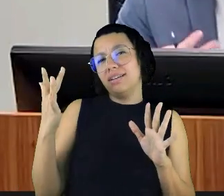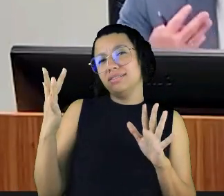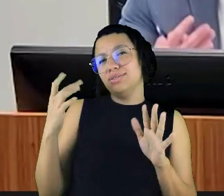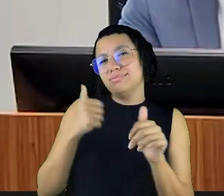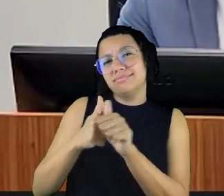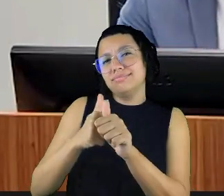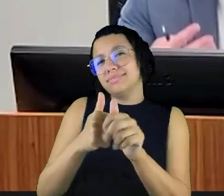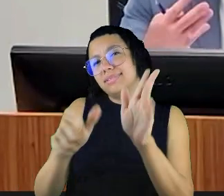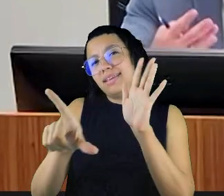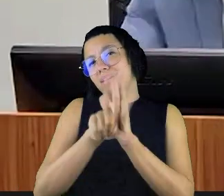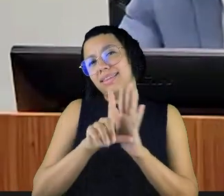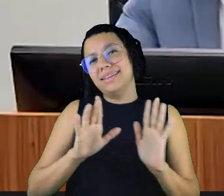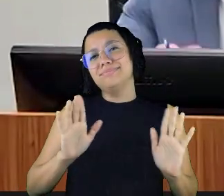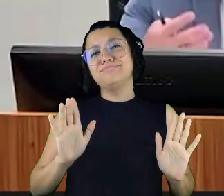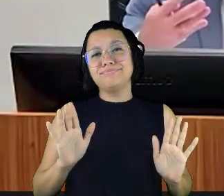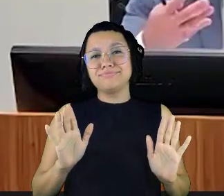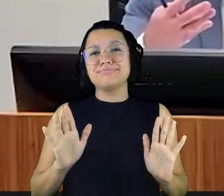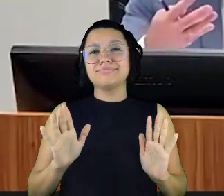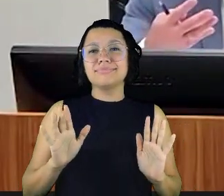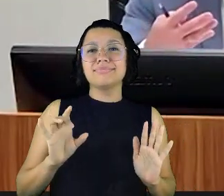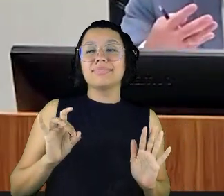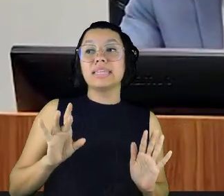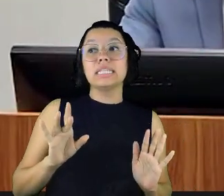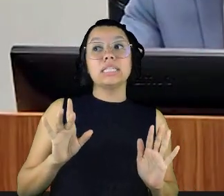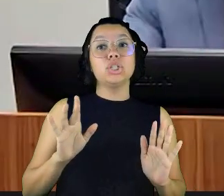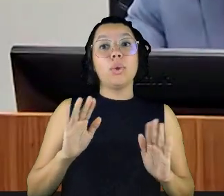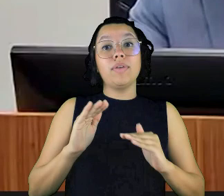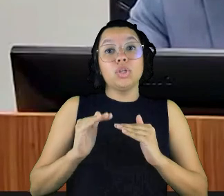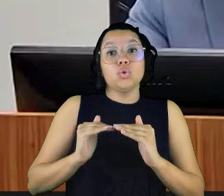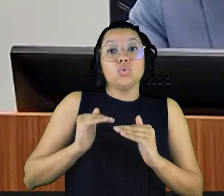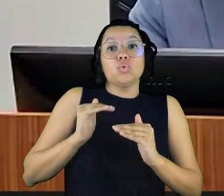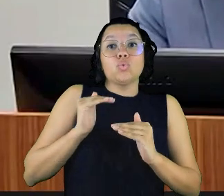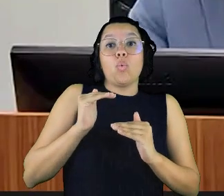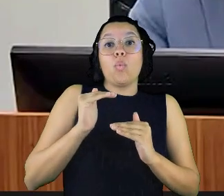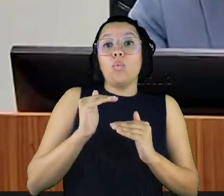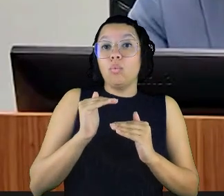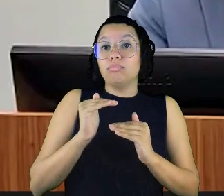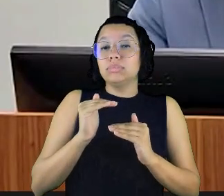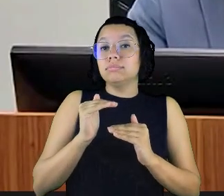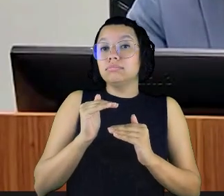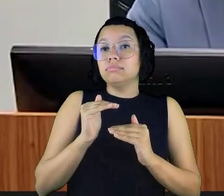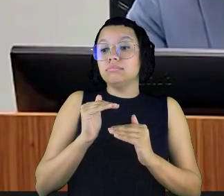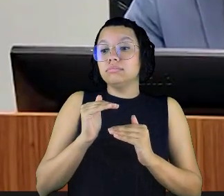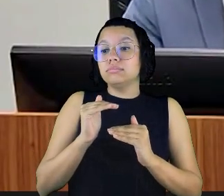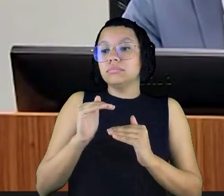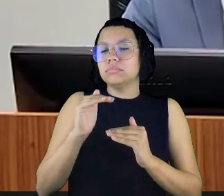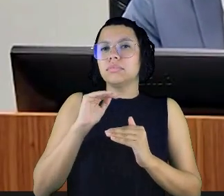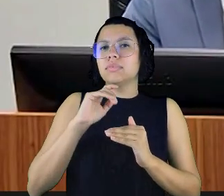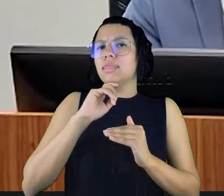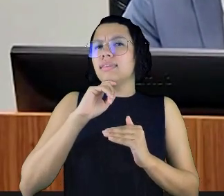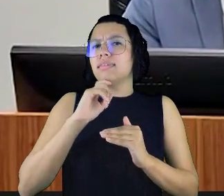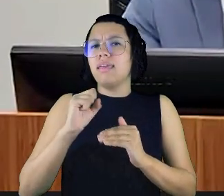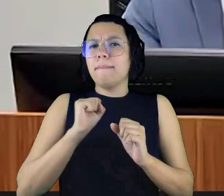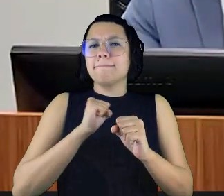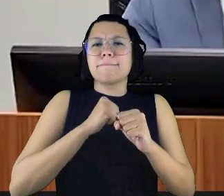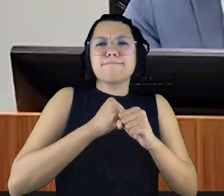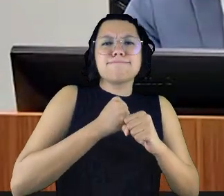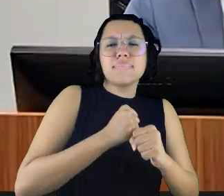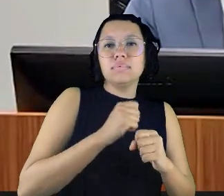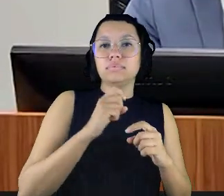fique sob esse. Ninguém pressiona ninguém. Nós é que nos deixamos